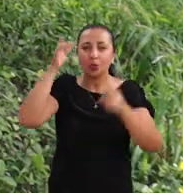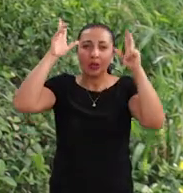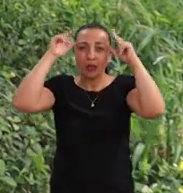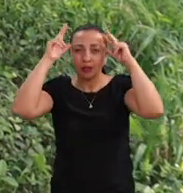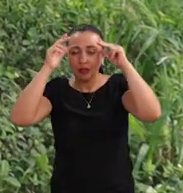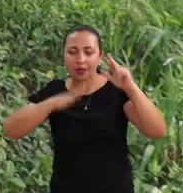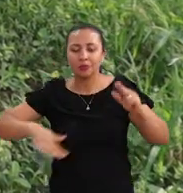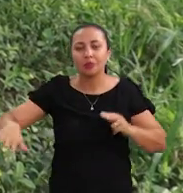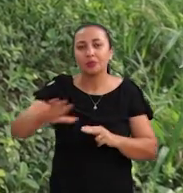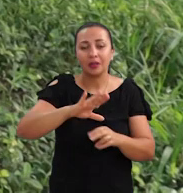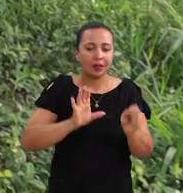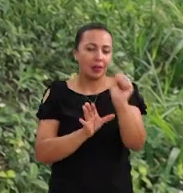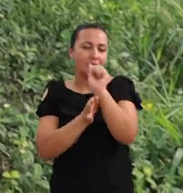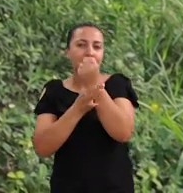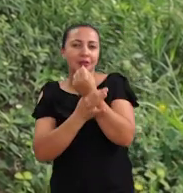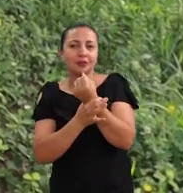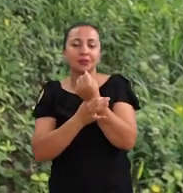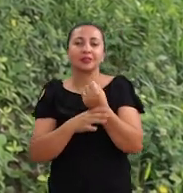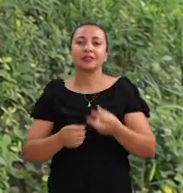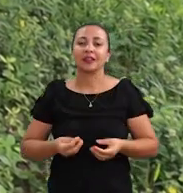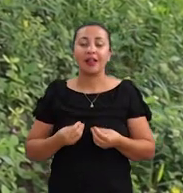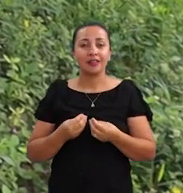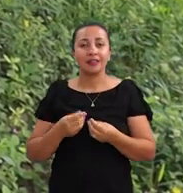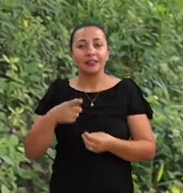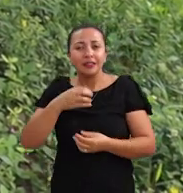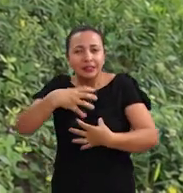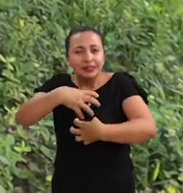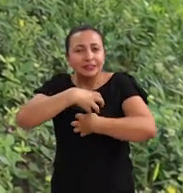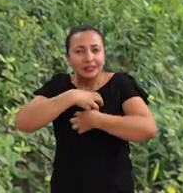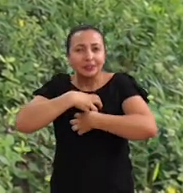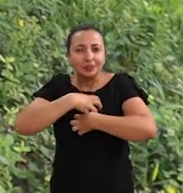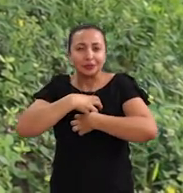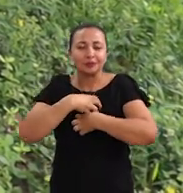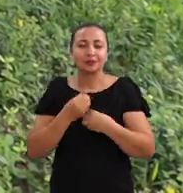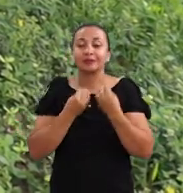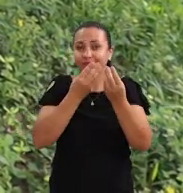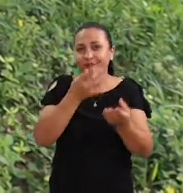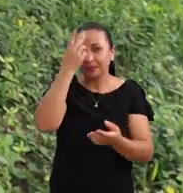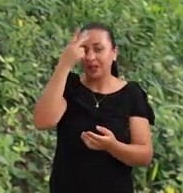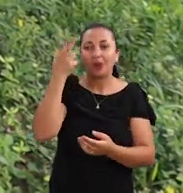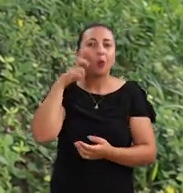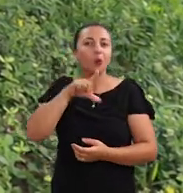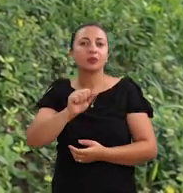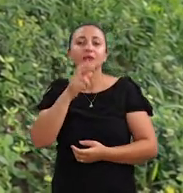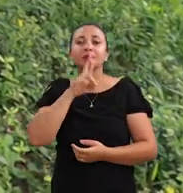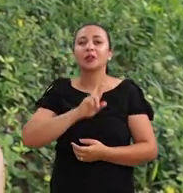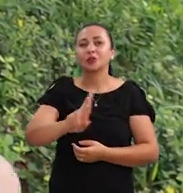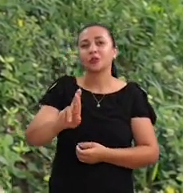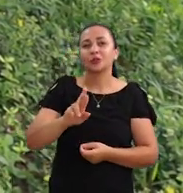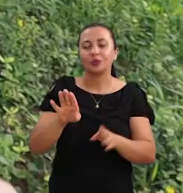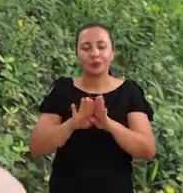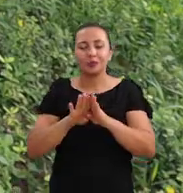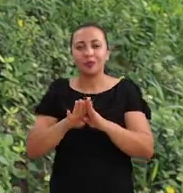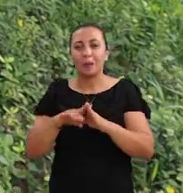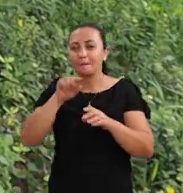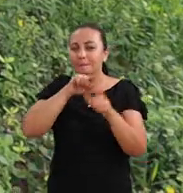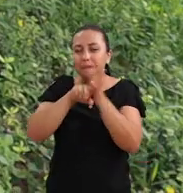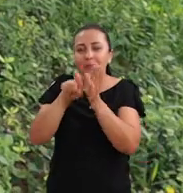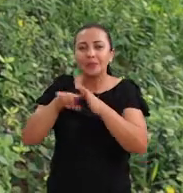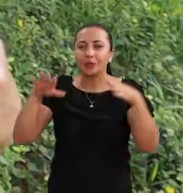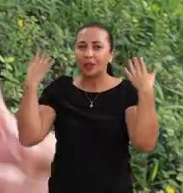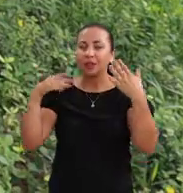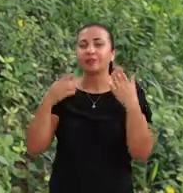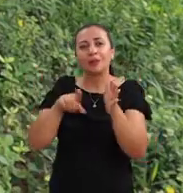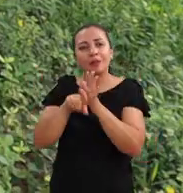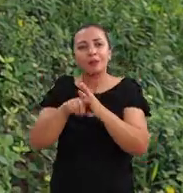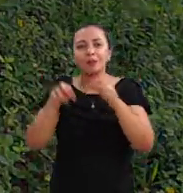que ela está, e a segurança que ela passa para você conseguir resolver questões lúdicas